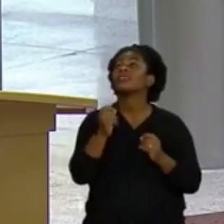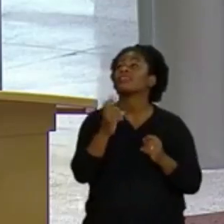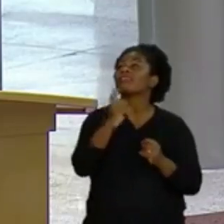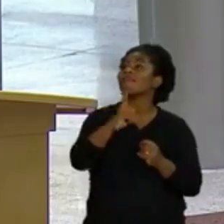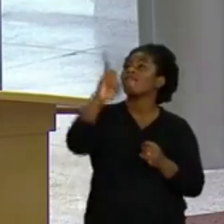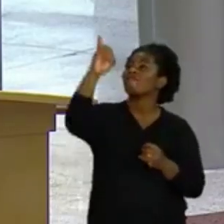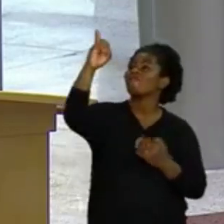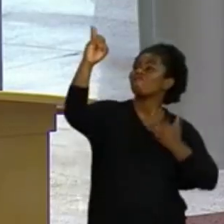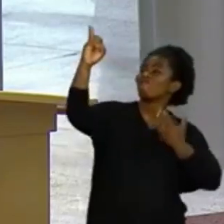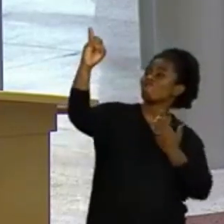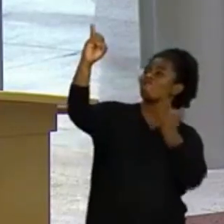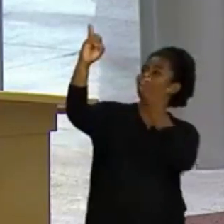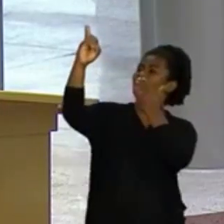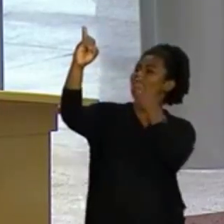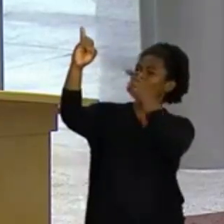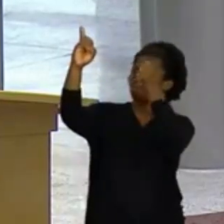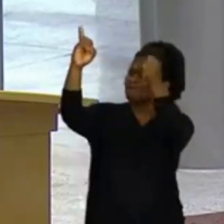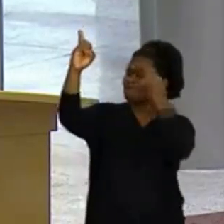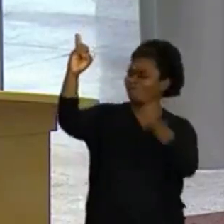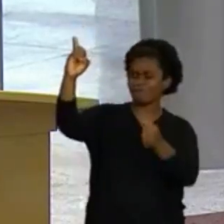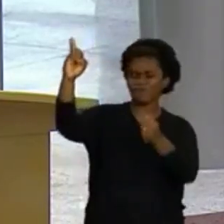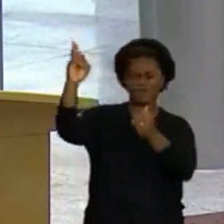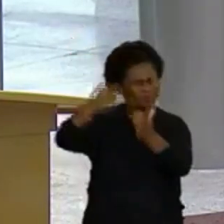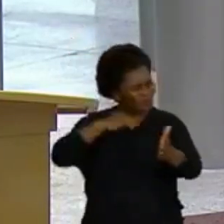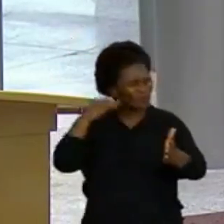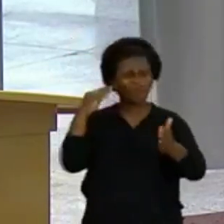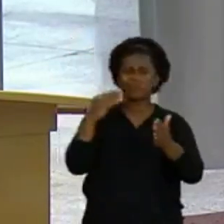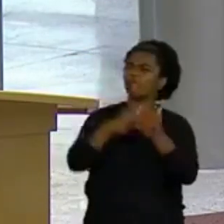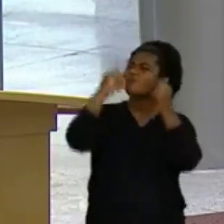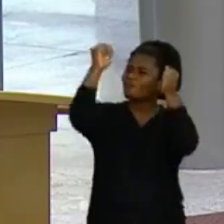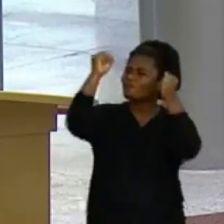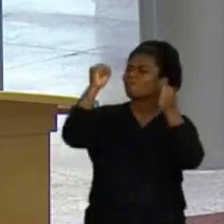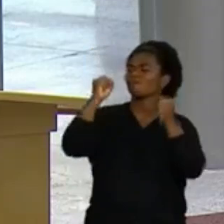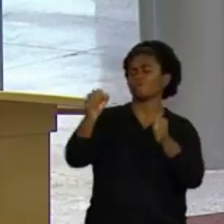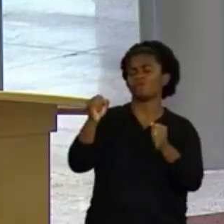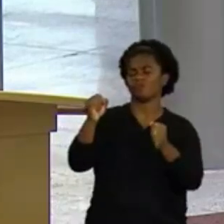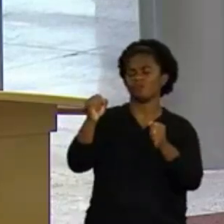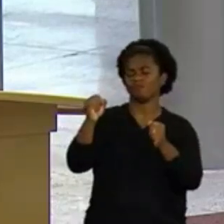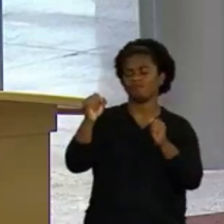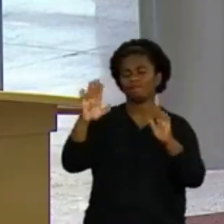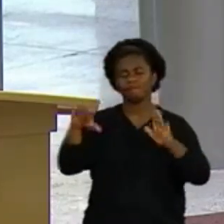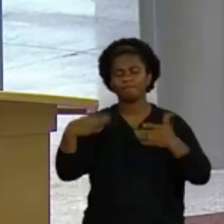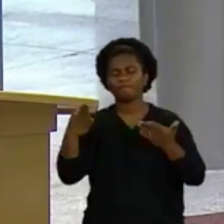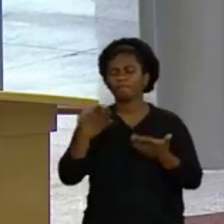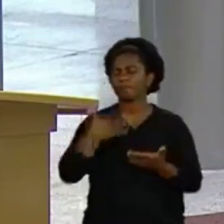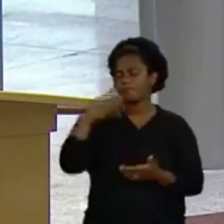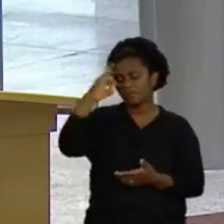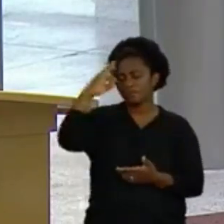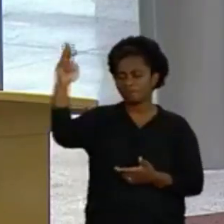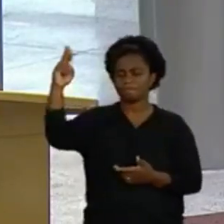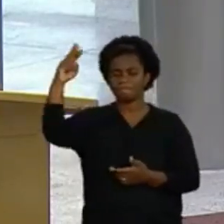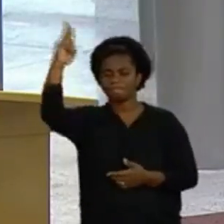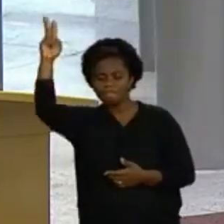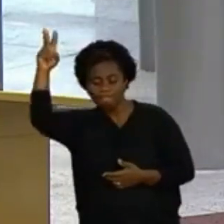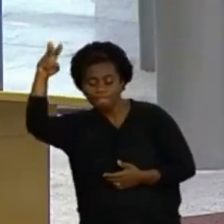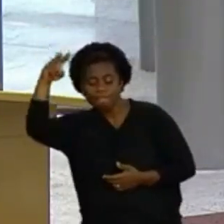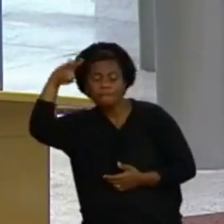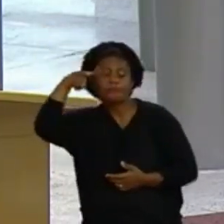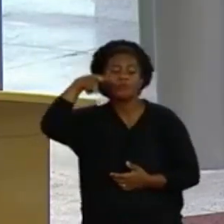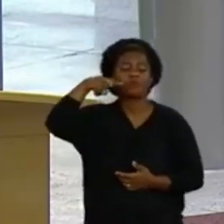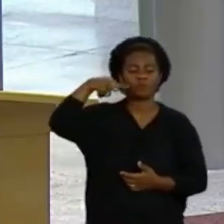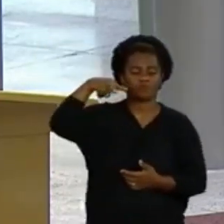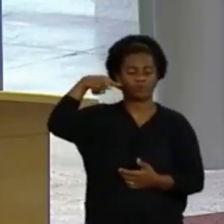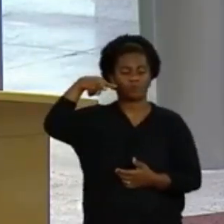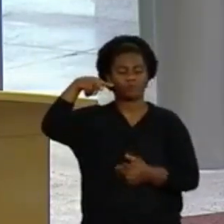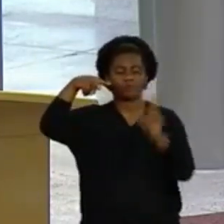do poderoso, aliás, do Todo-Poderoso. Então, meu Senhor, olha para essa pessoa que